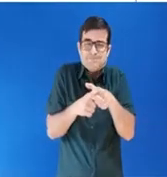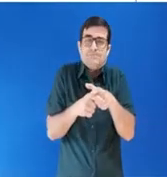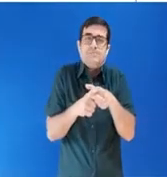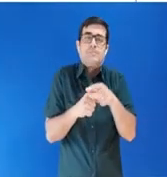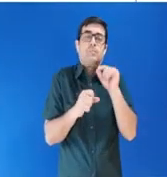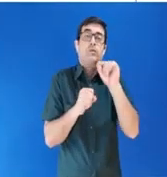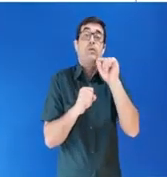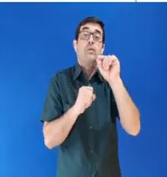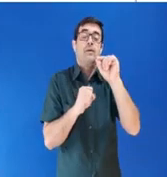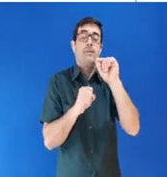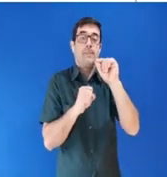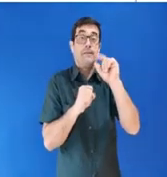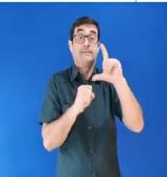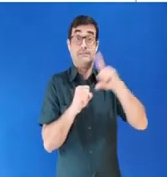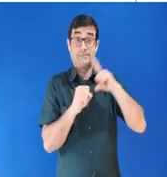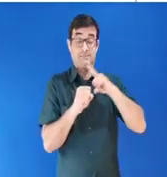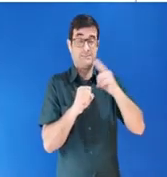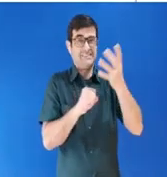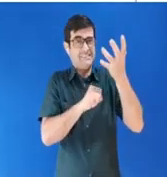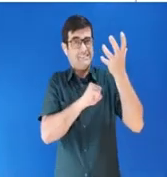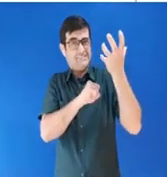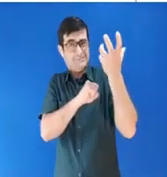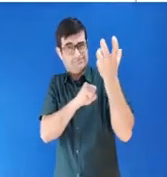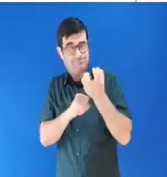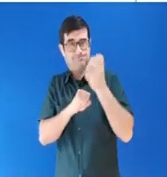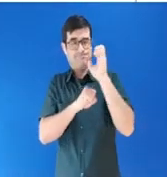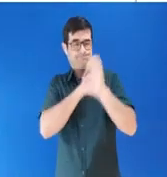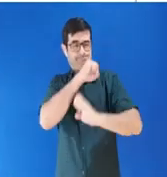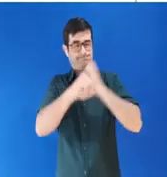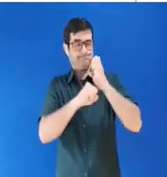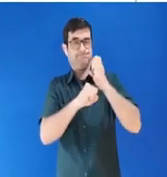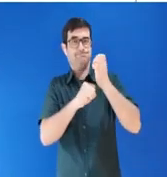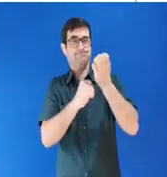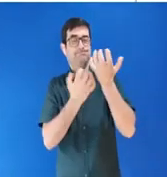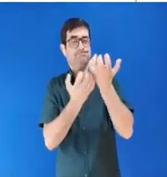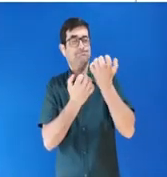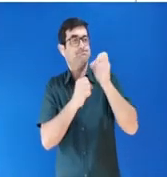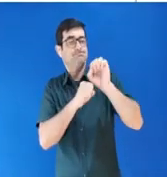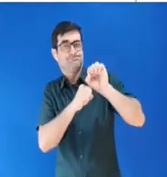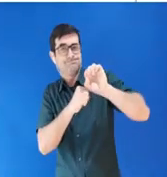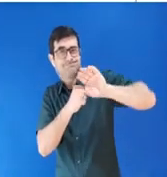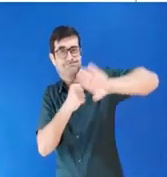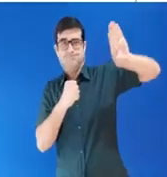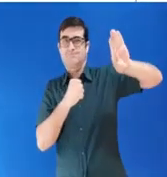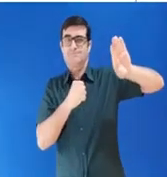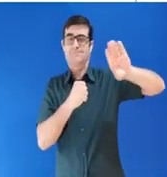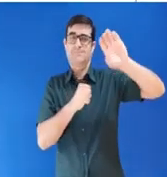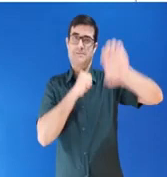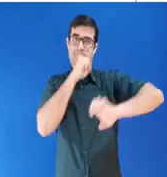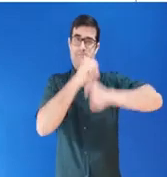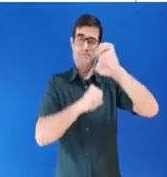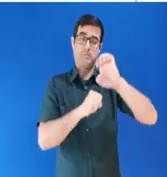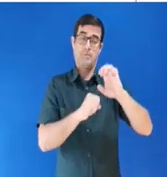grande repulsão dos elétrons. Então, é muito mais fácil adicionar, por exemplo,